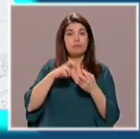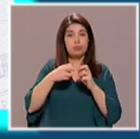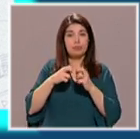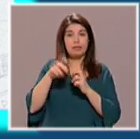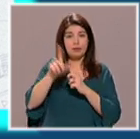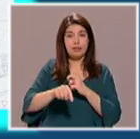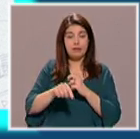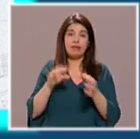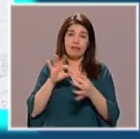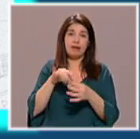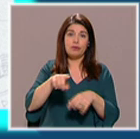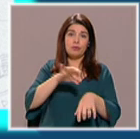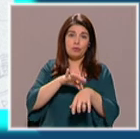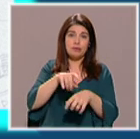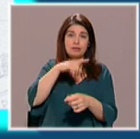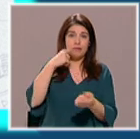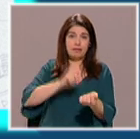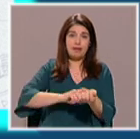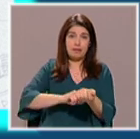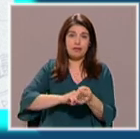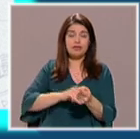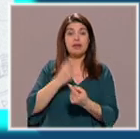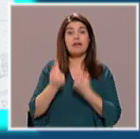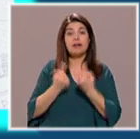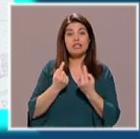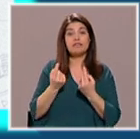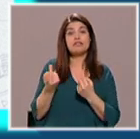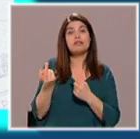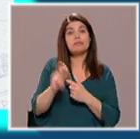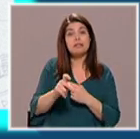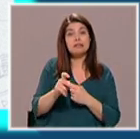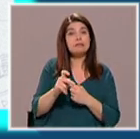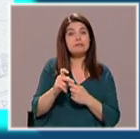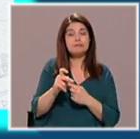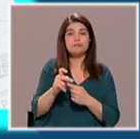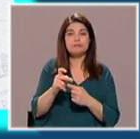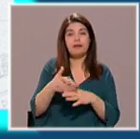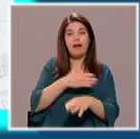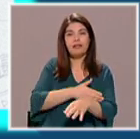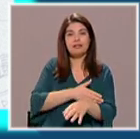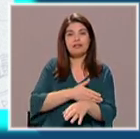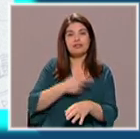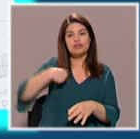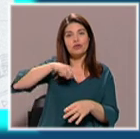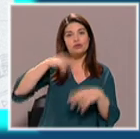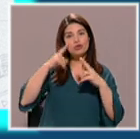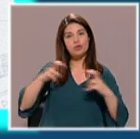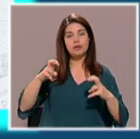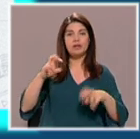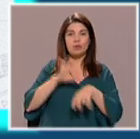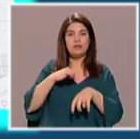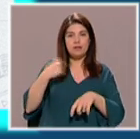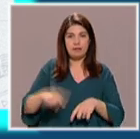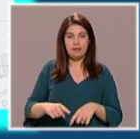da diabetes, e que por vezes surgem antes de nós sabermos que temos essa doença,